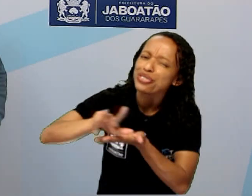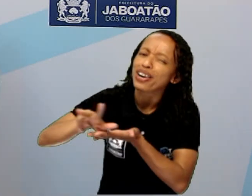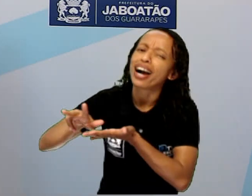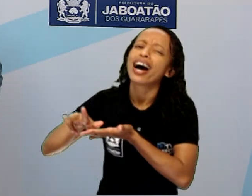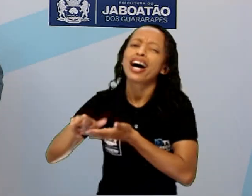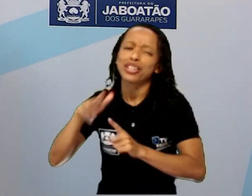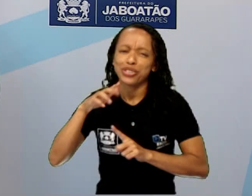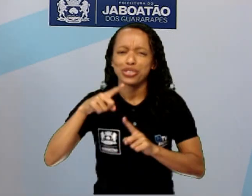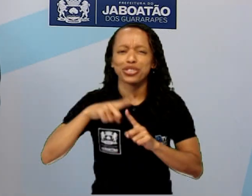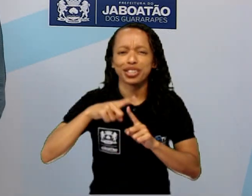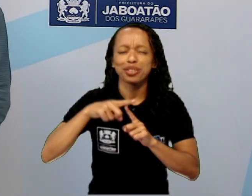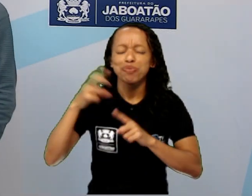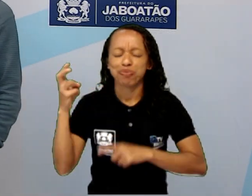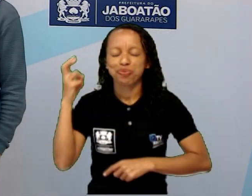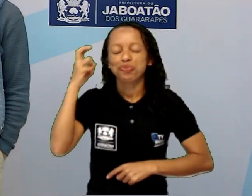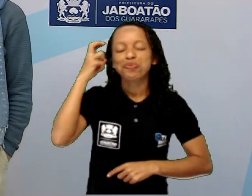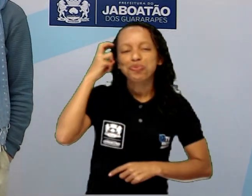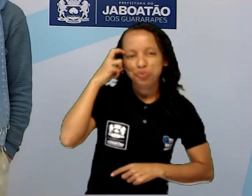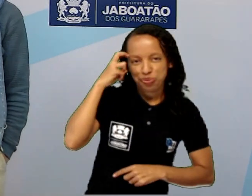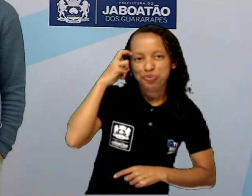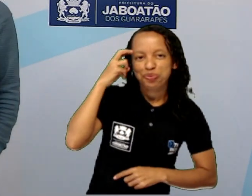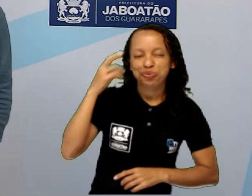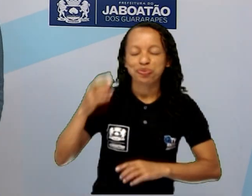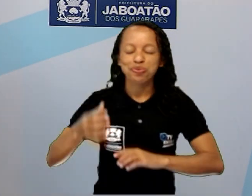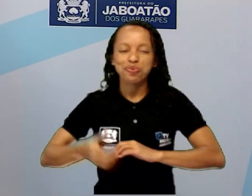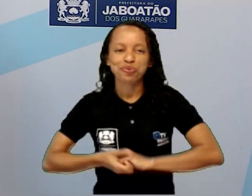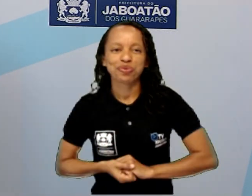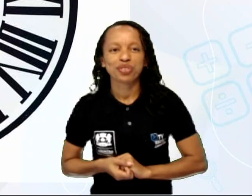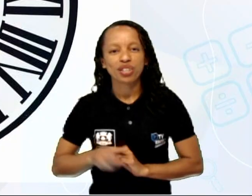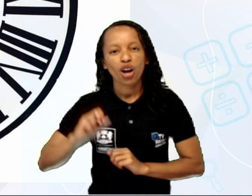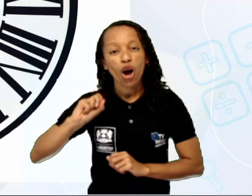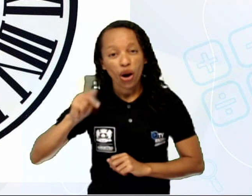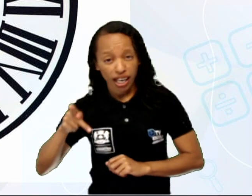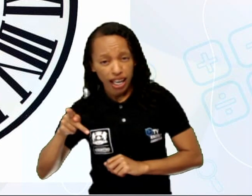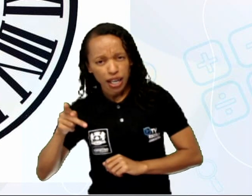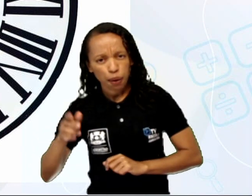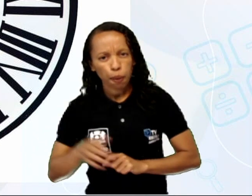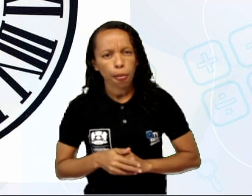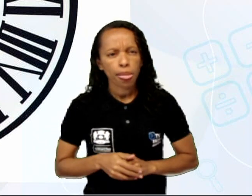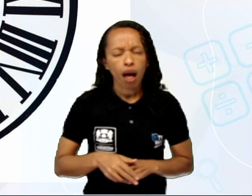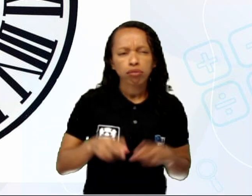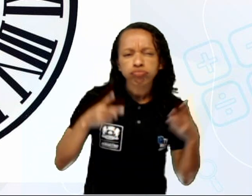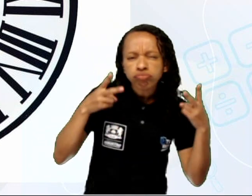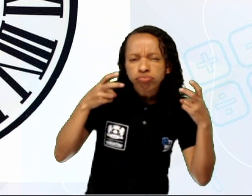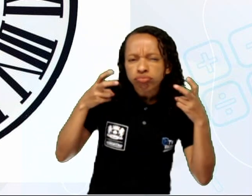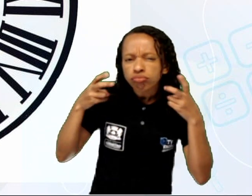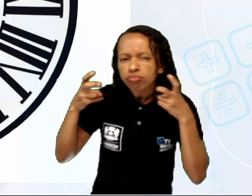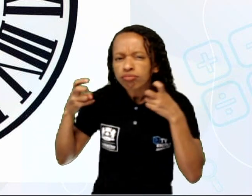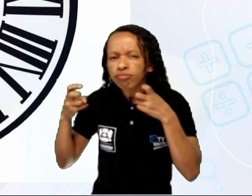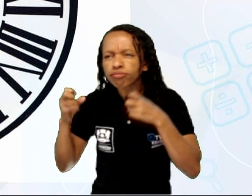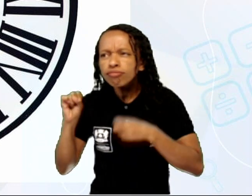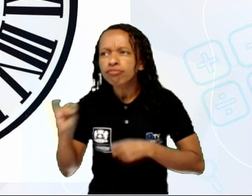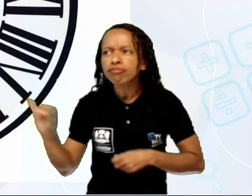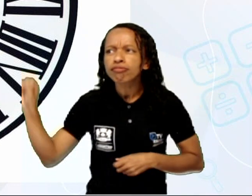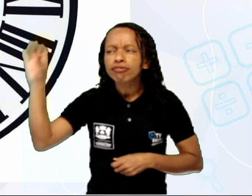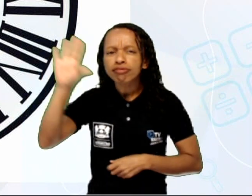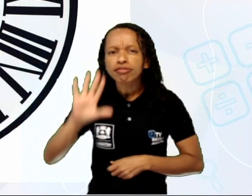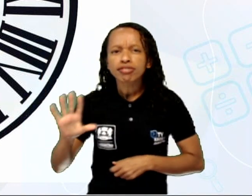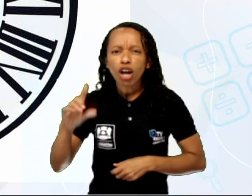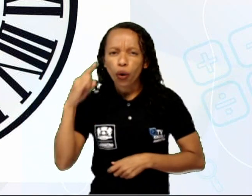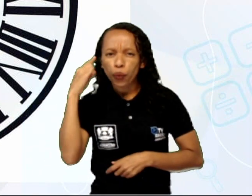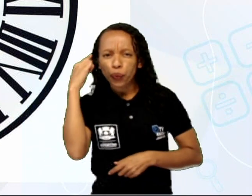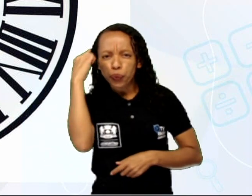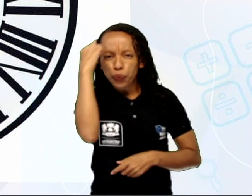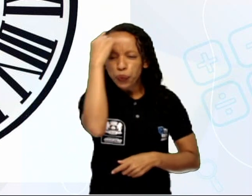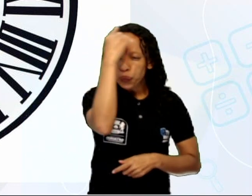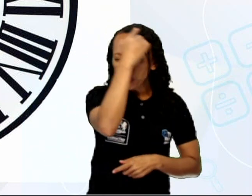de artesanato, por exemplo, para citar, ok? Então vamos observar essa figura aqui. É um reloginho, né? Estiloso,